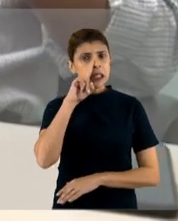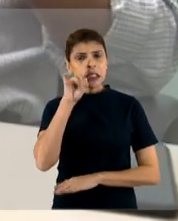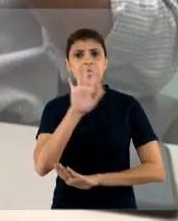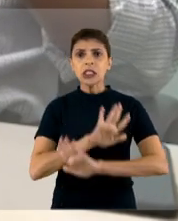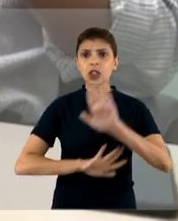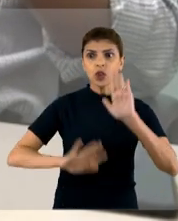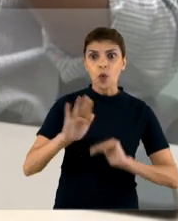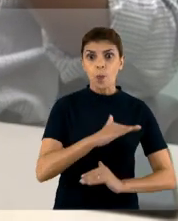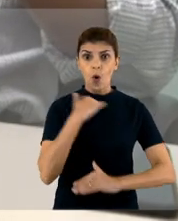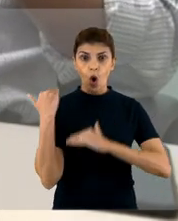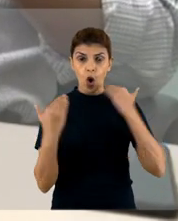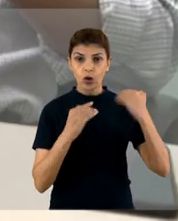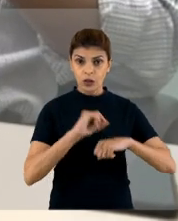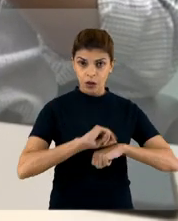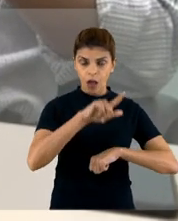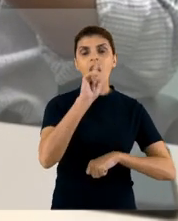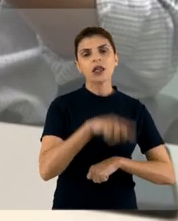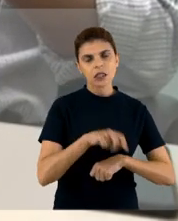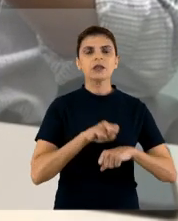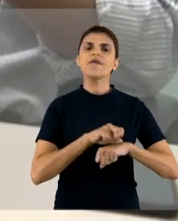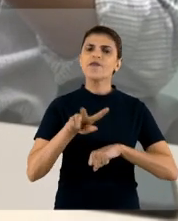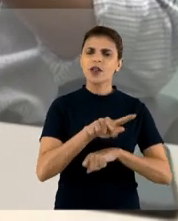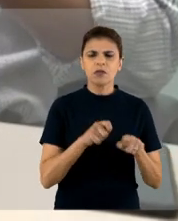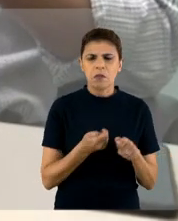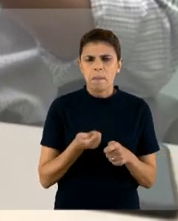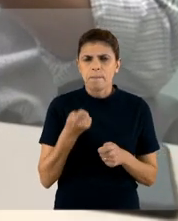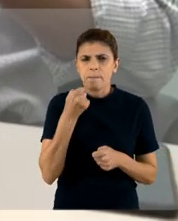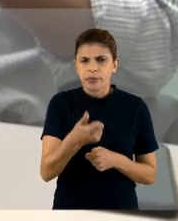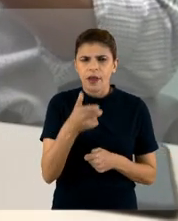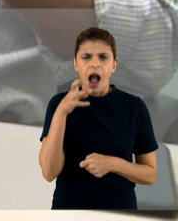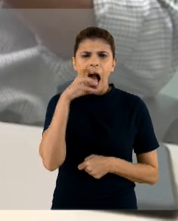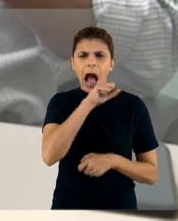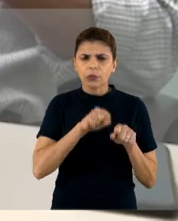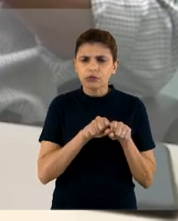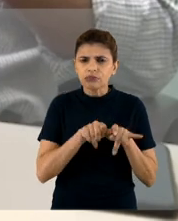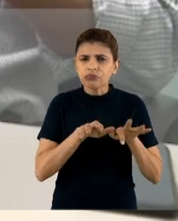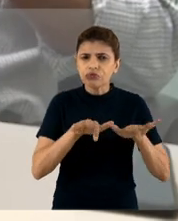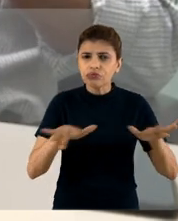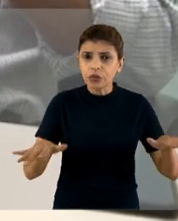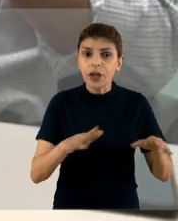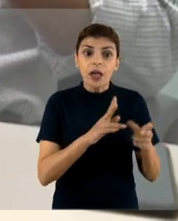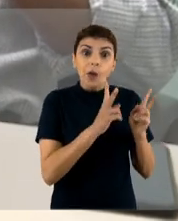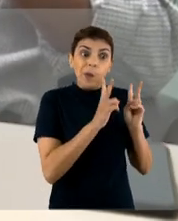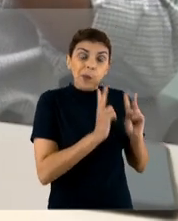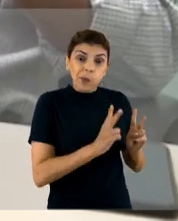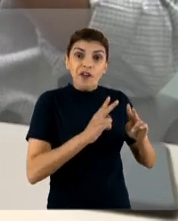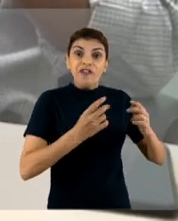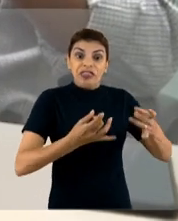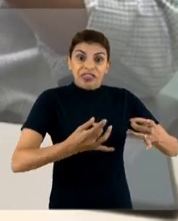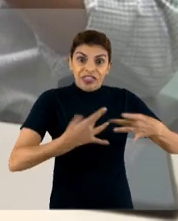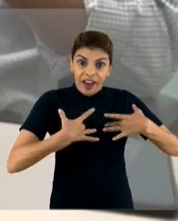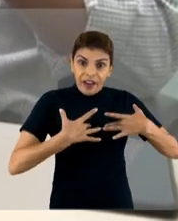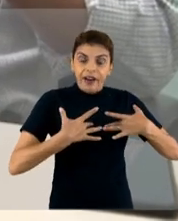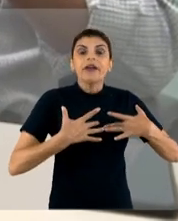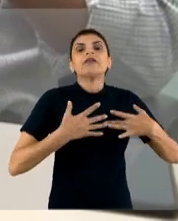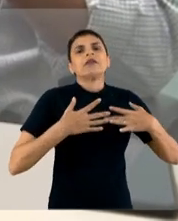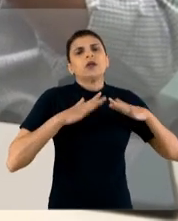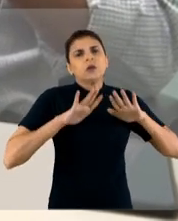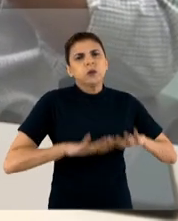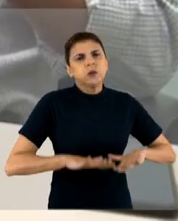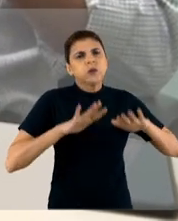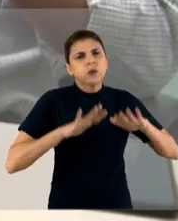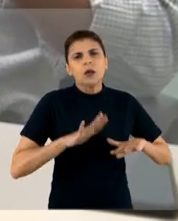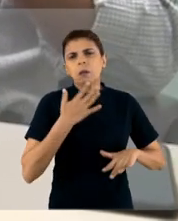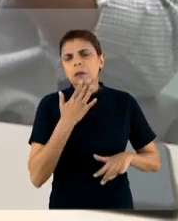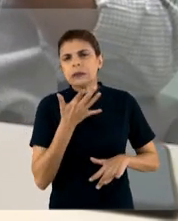risco de morte tão alto ele é um patógeno que se dissemina muito rápido ele tem uma taxa de hospitalização elevada até o